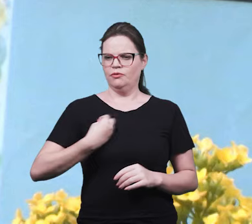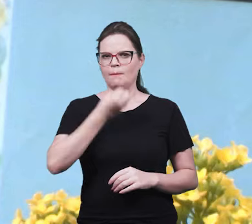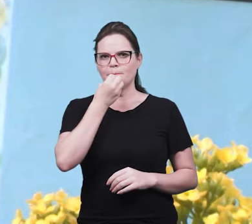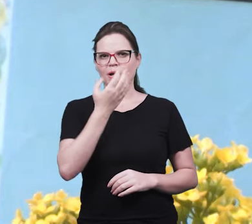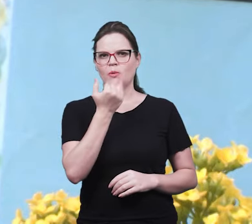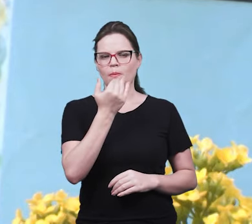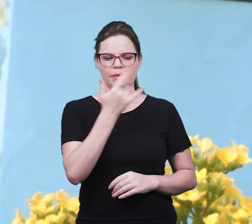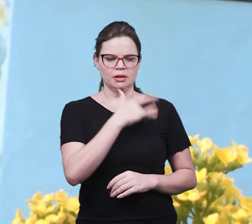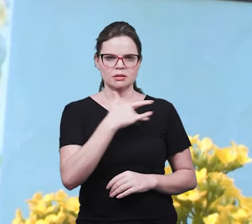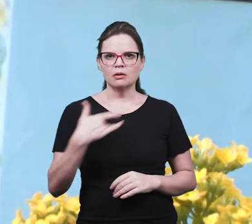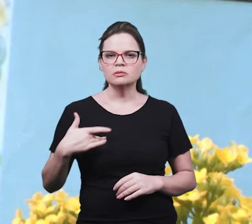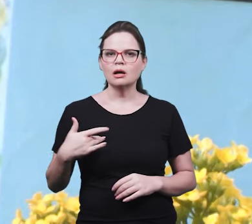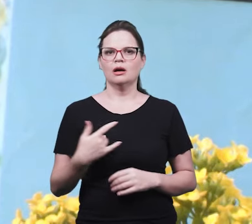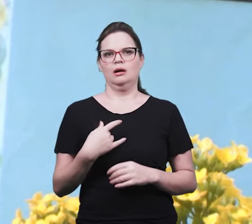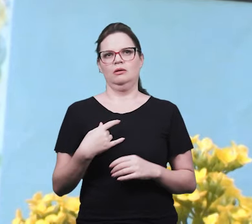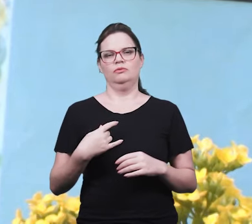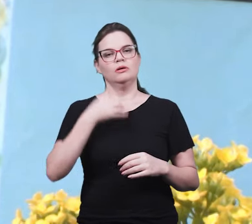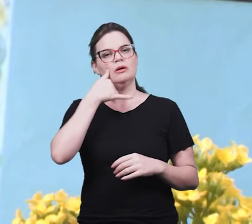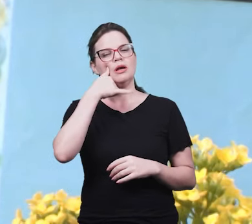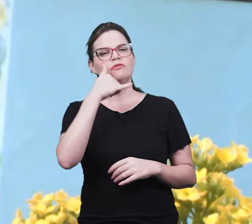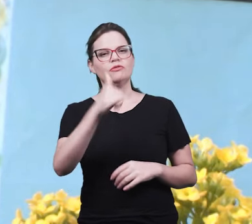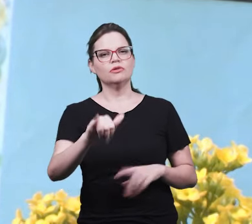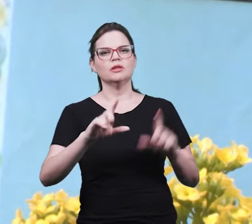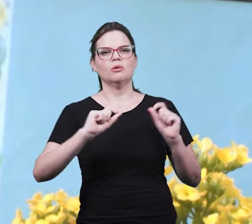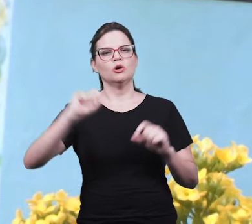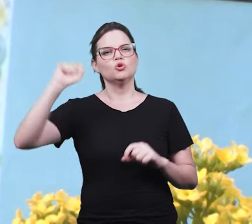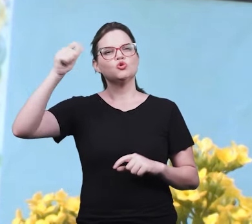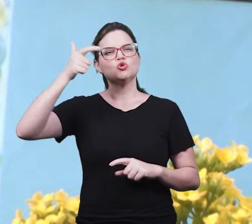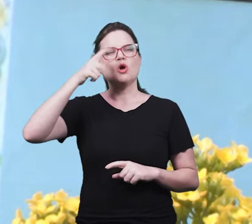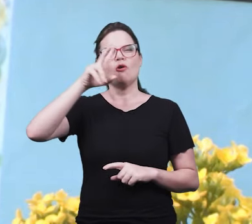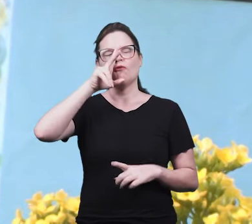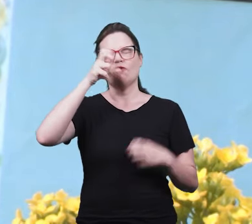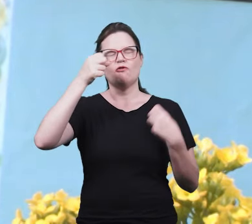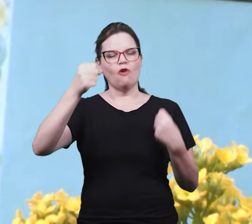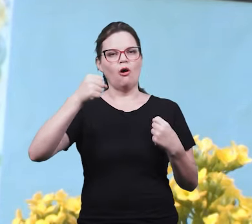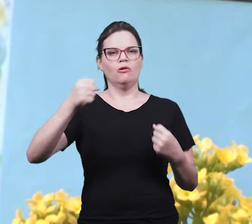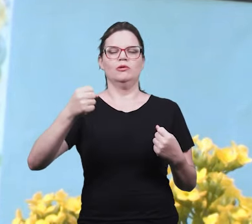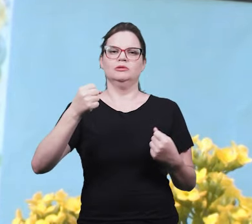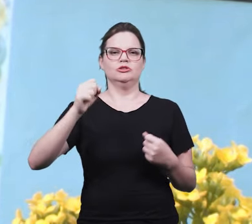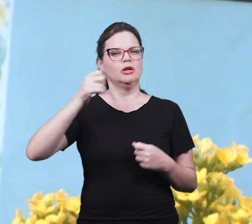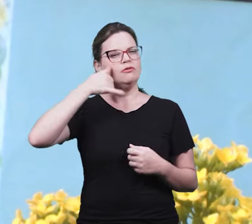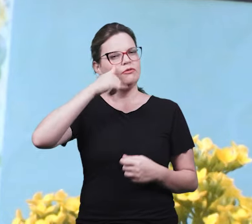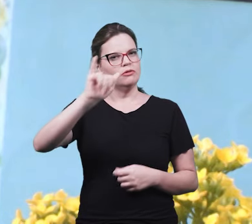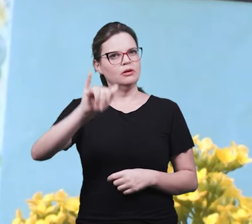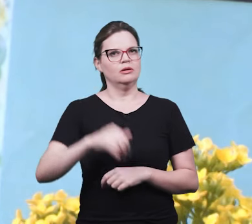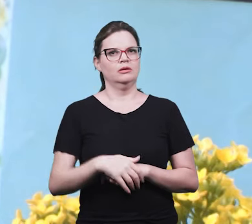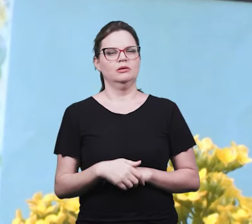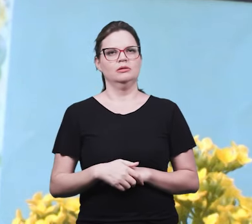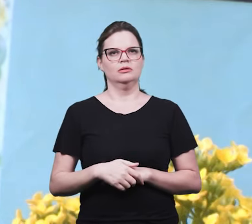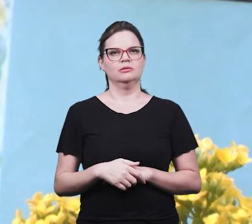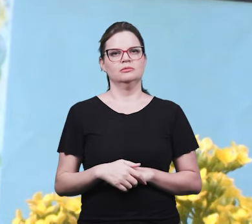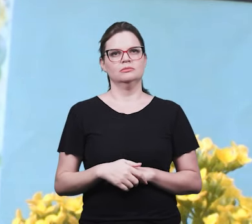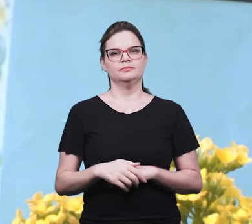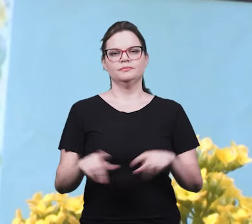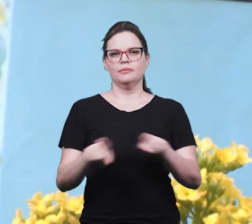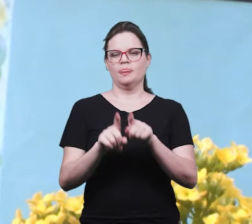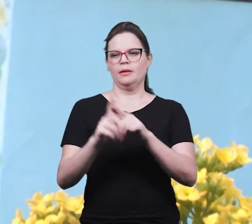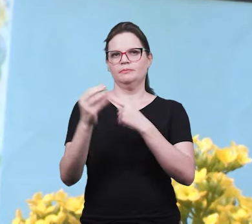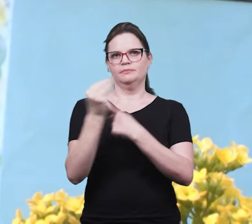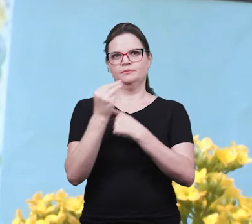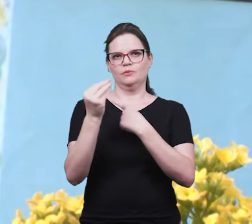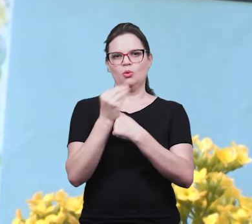saudável, alimentação saudável, evitar, né, exposição ao sol, né, e também